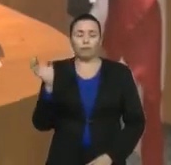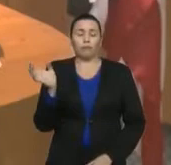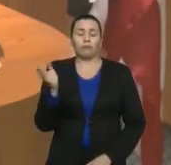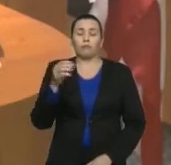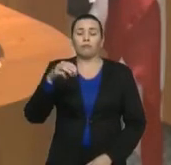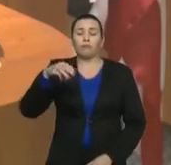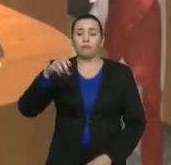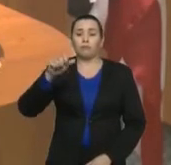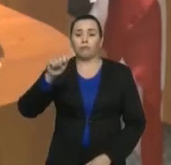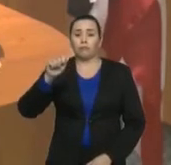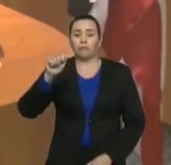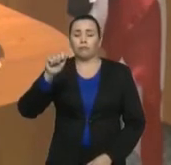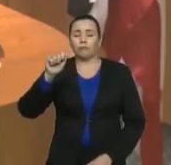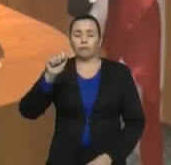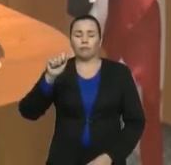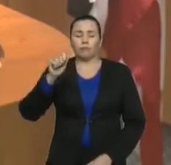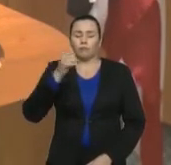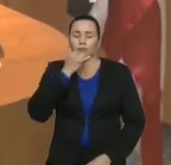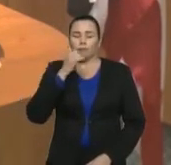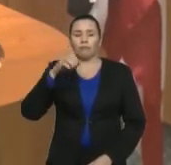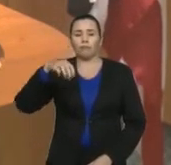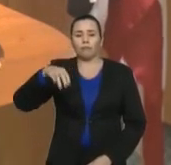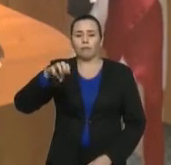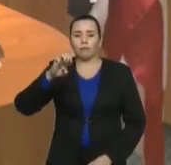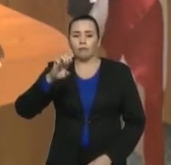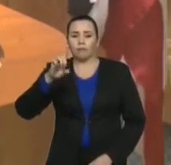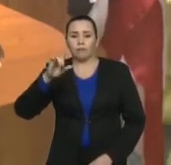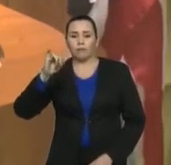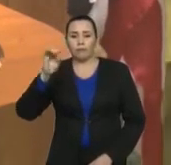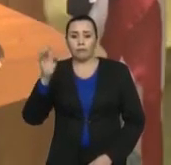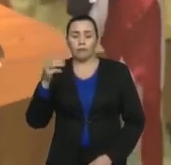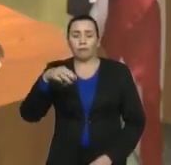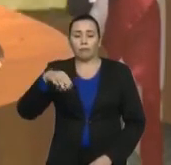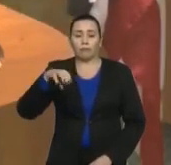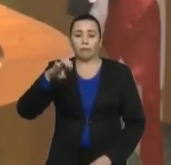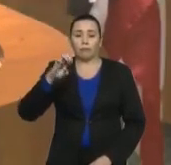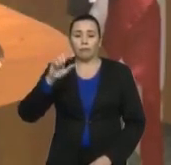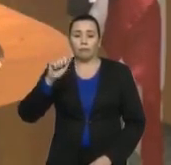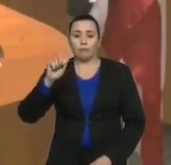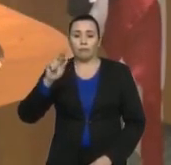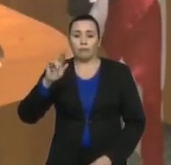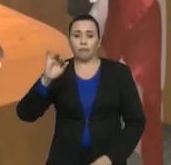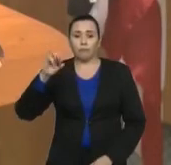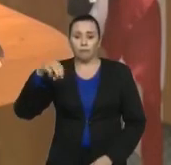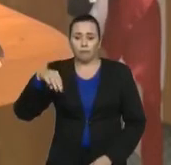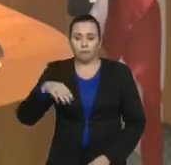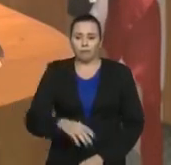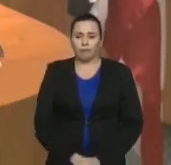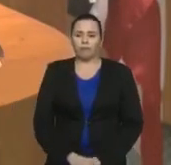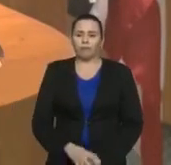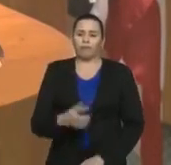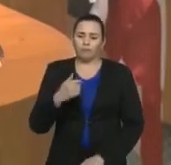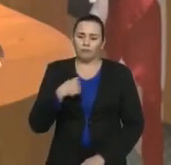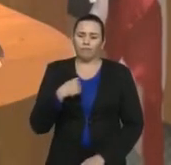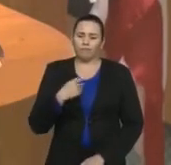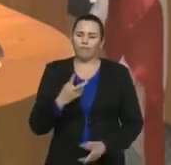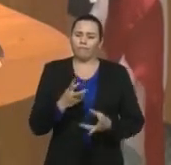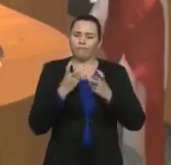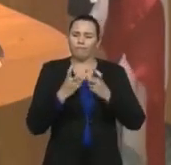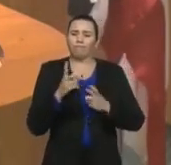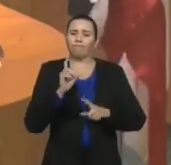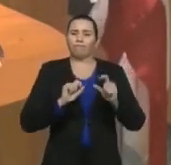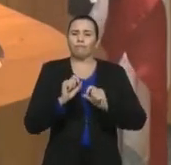Braga, podemos constatar que, realmente, depois dessas chuvas, desse